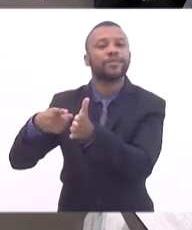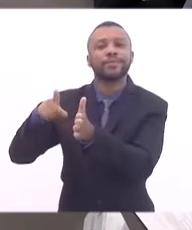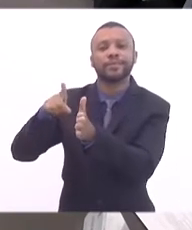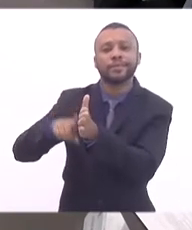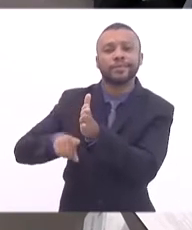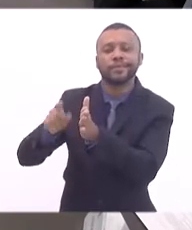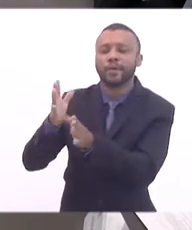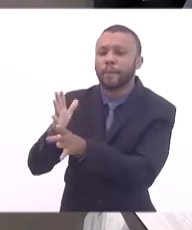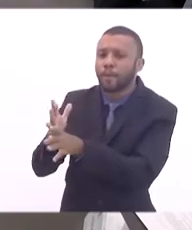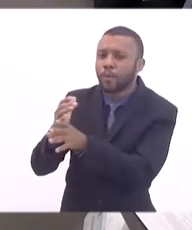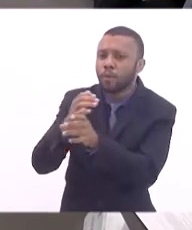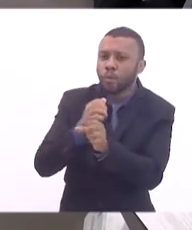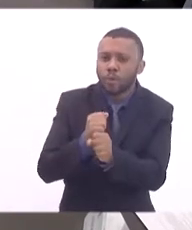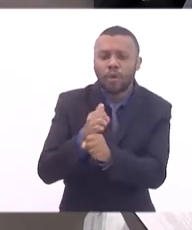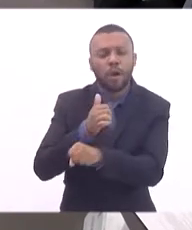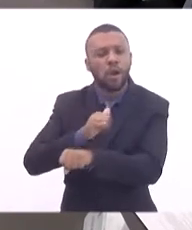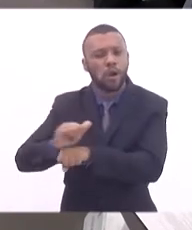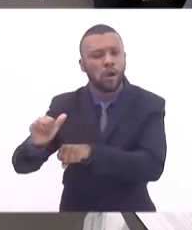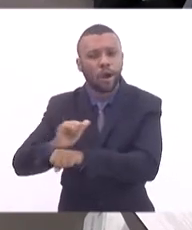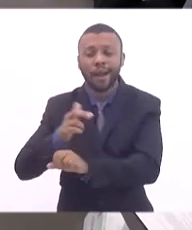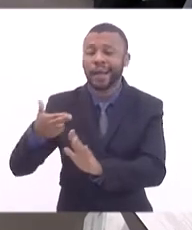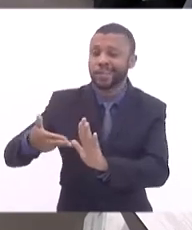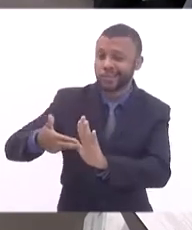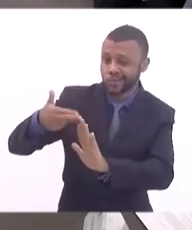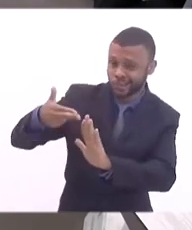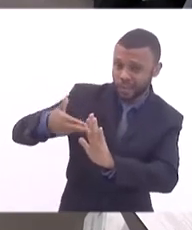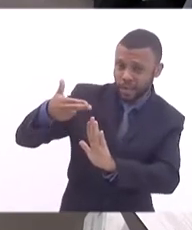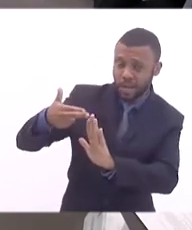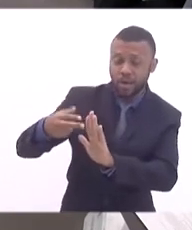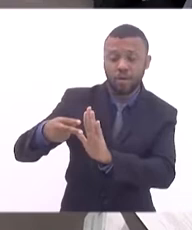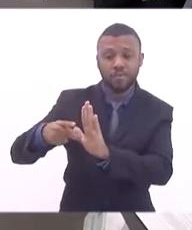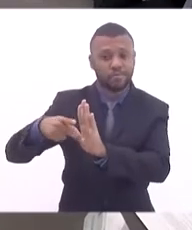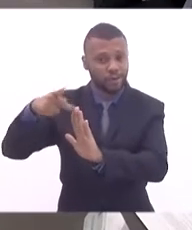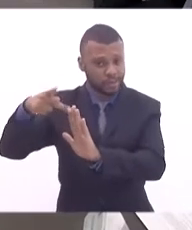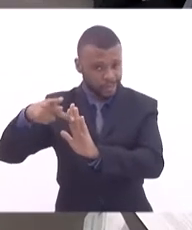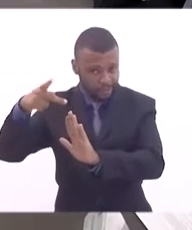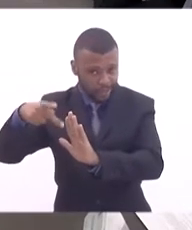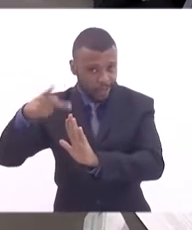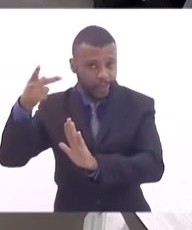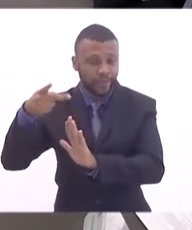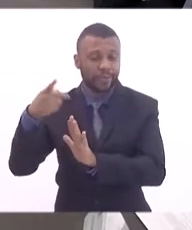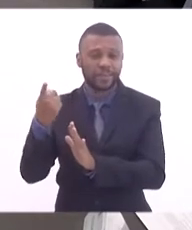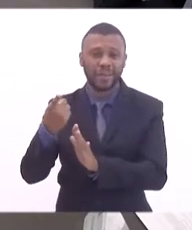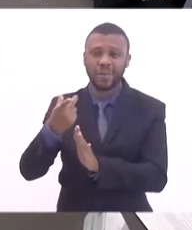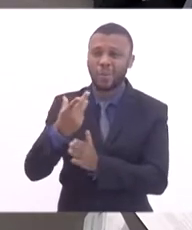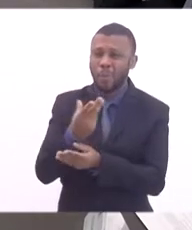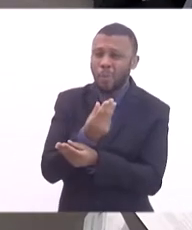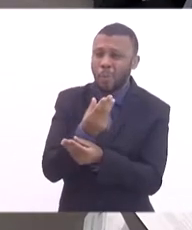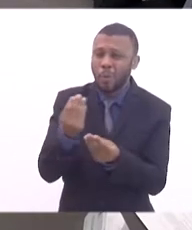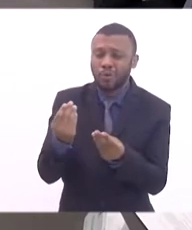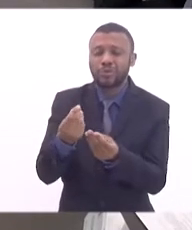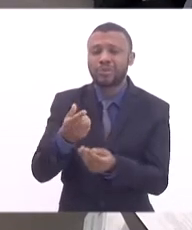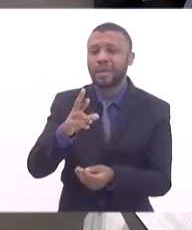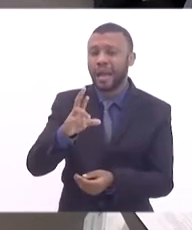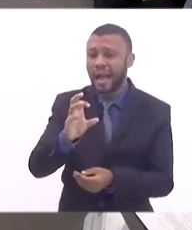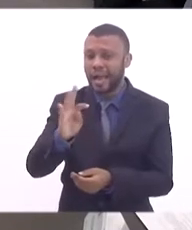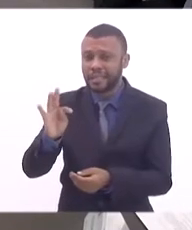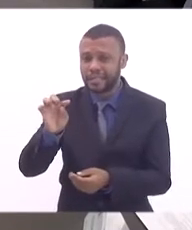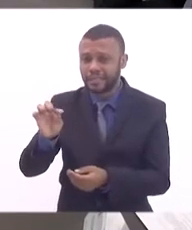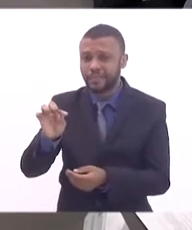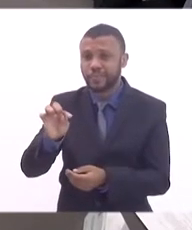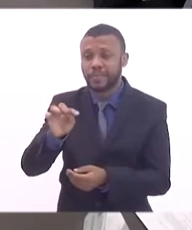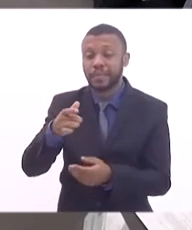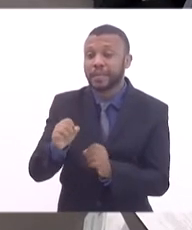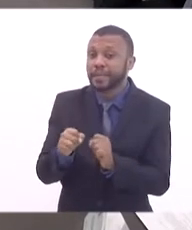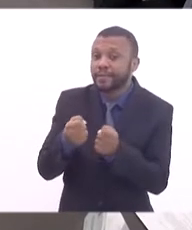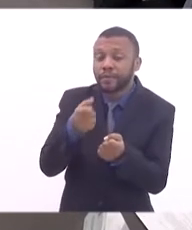resoluções portarias faz uma pilha derrete quem defende o endereço do